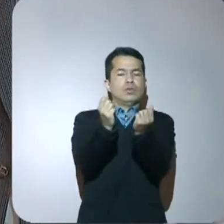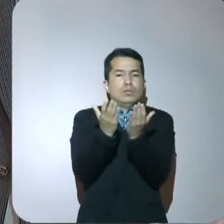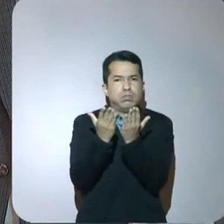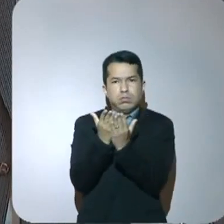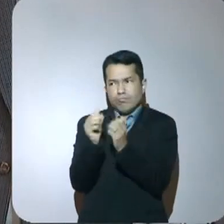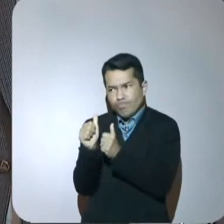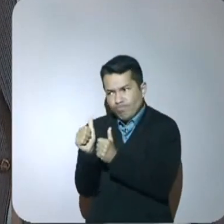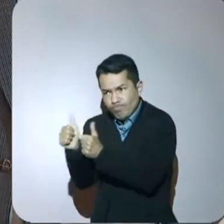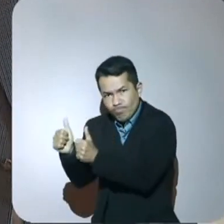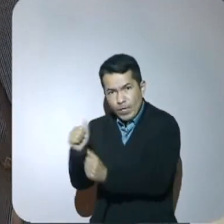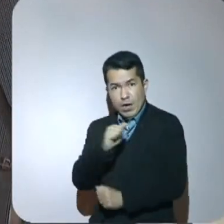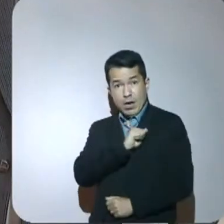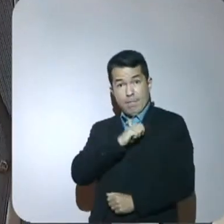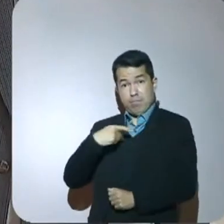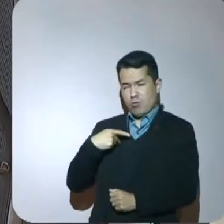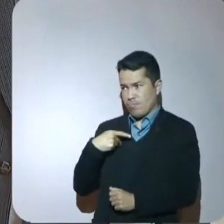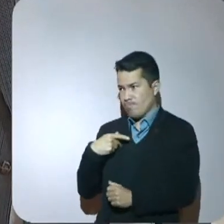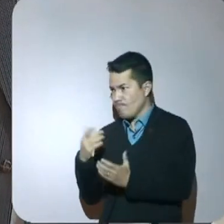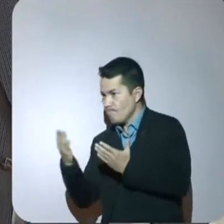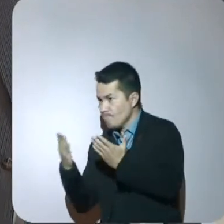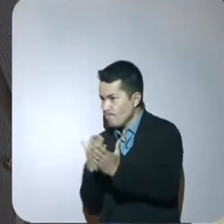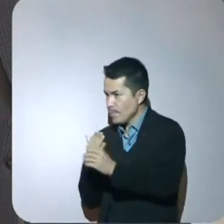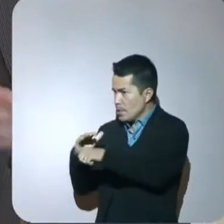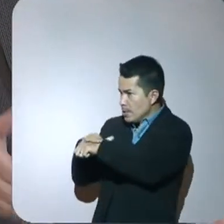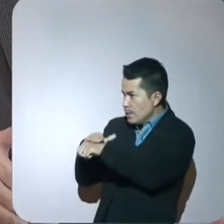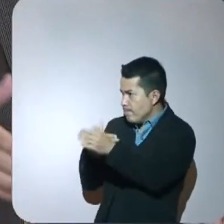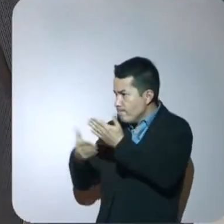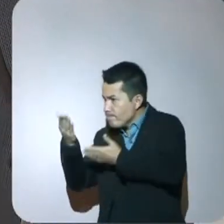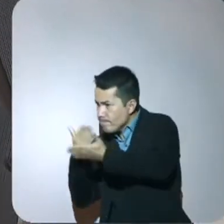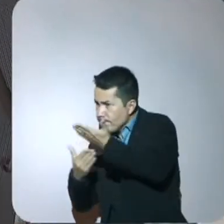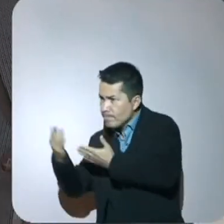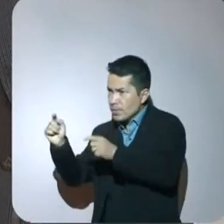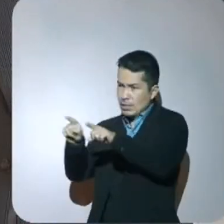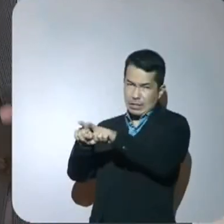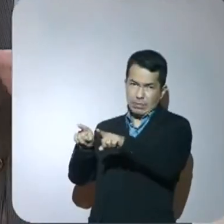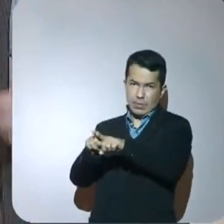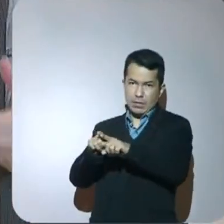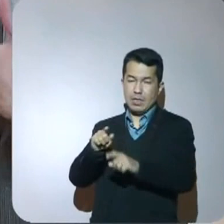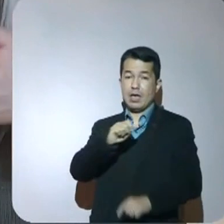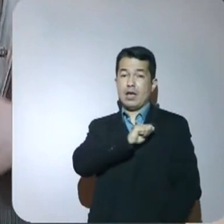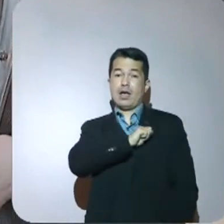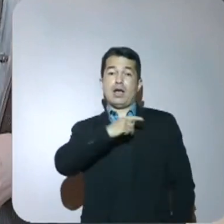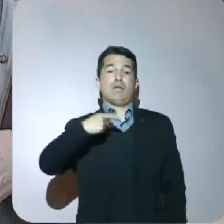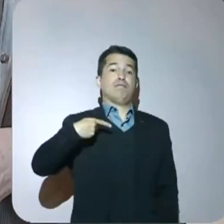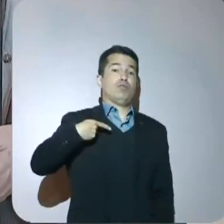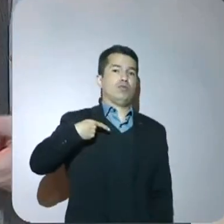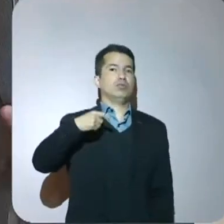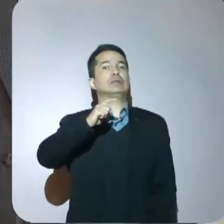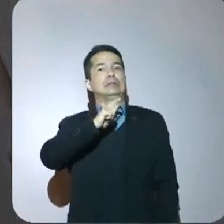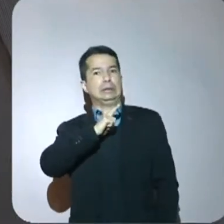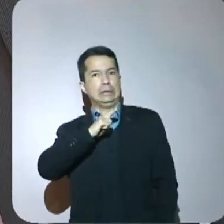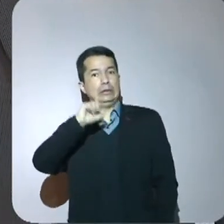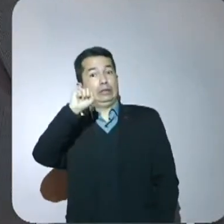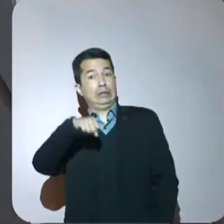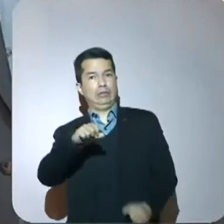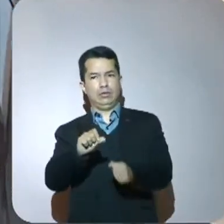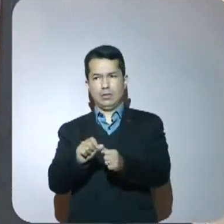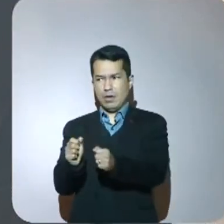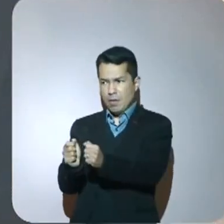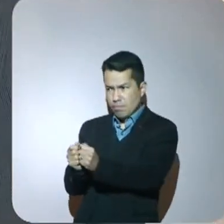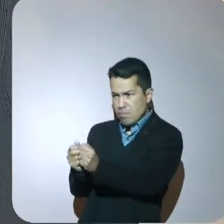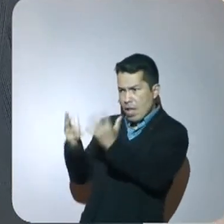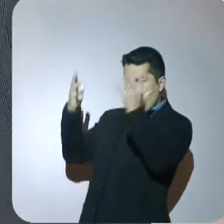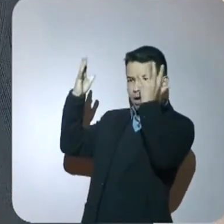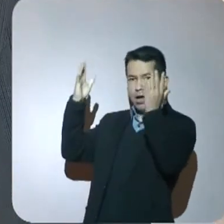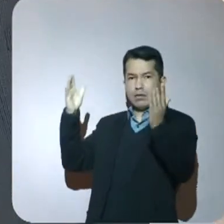o pão juntos e fazendo orações. E os apóstolos faziam muitos milagres e maravilhas, e por isso todas